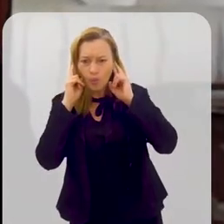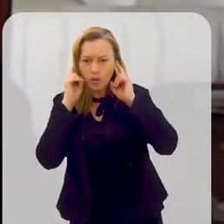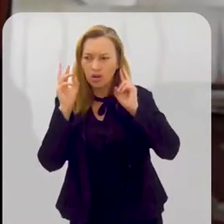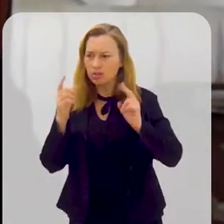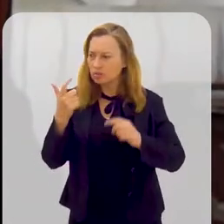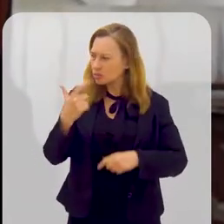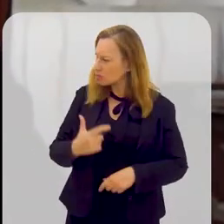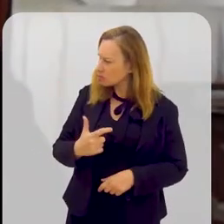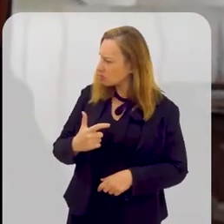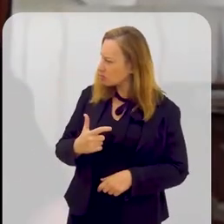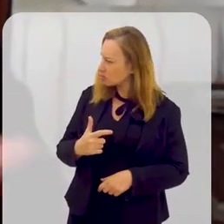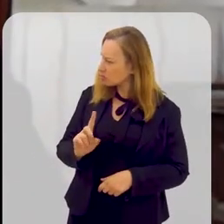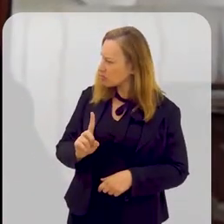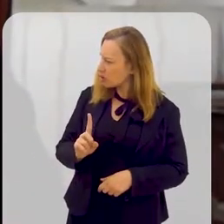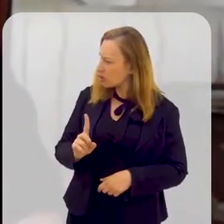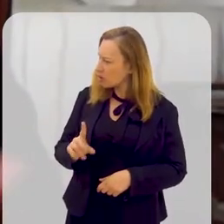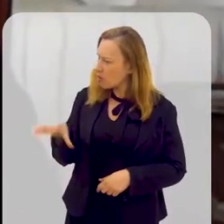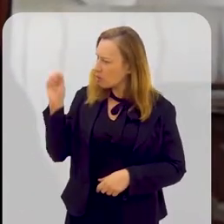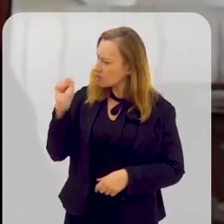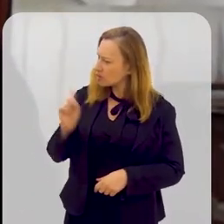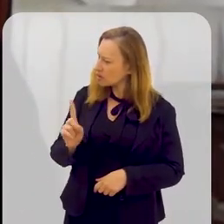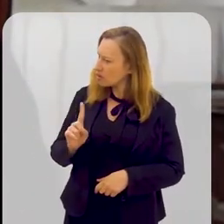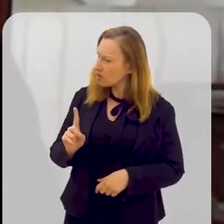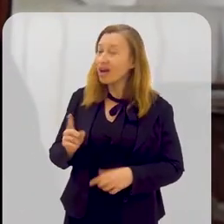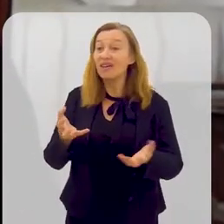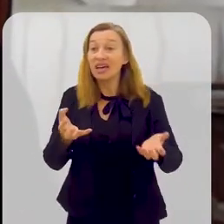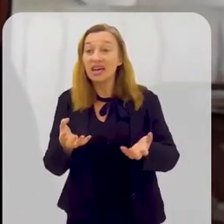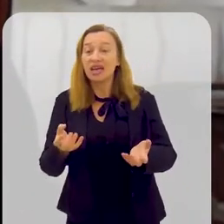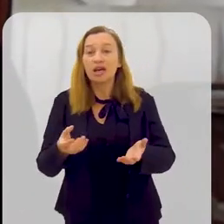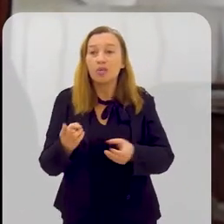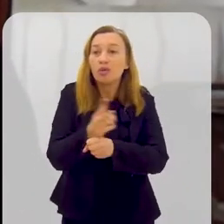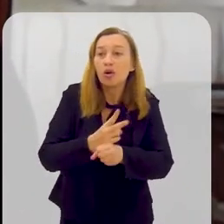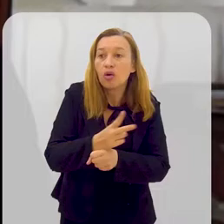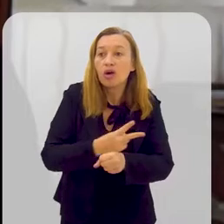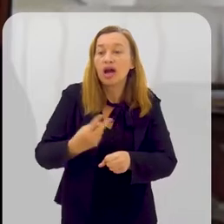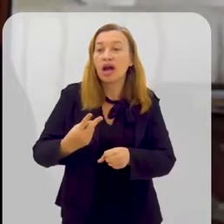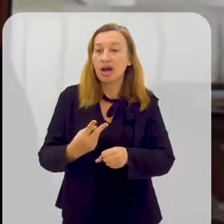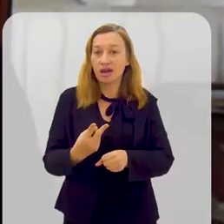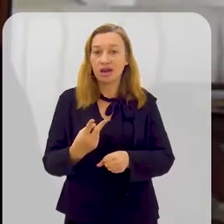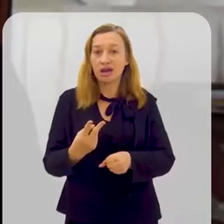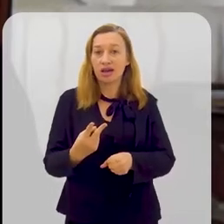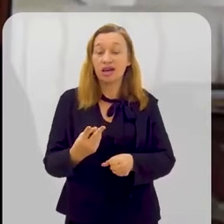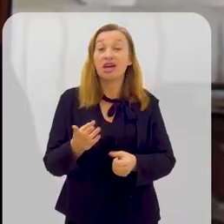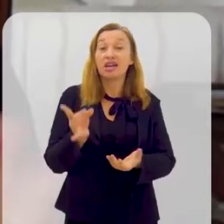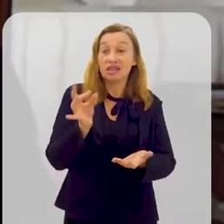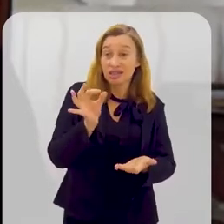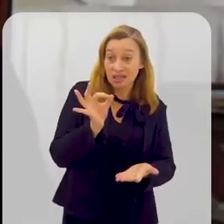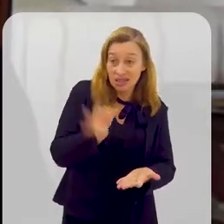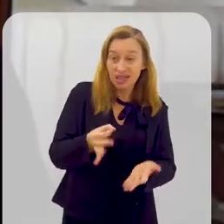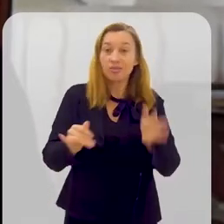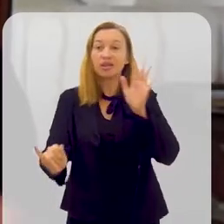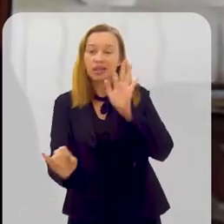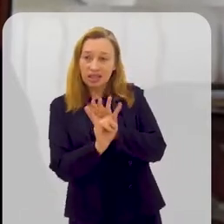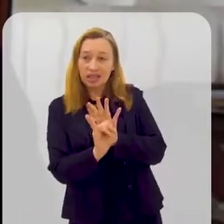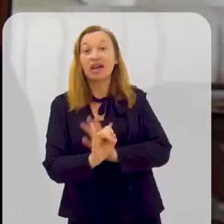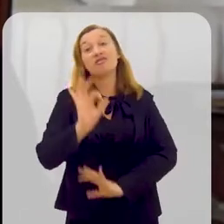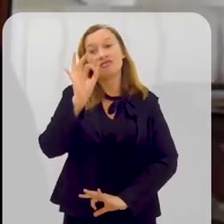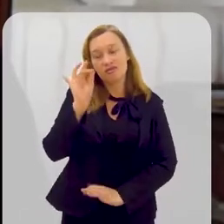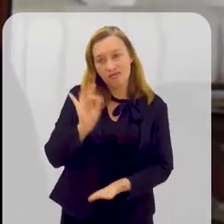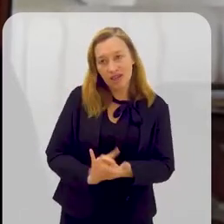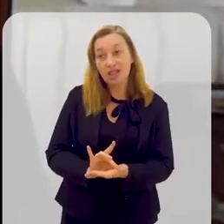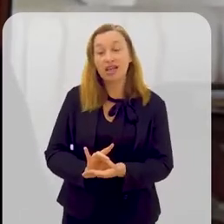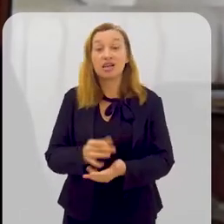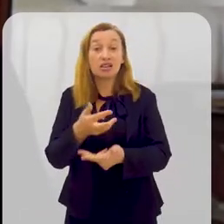nem ouvinte então ela vai querer buscar a sua identidade verdadeira que aliás diga-se de passagem